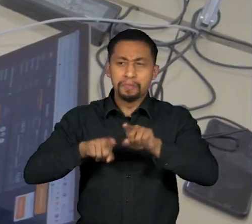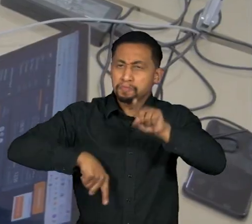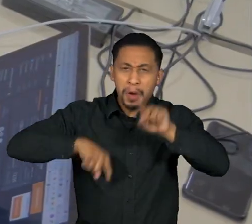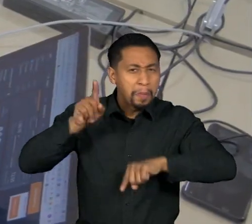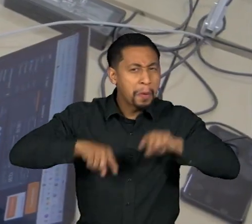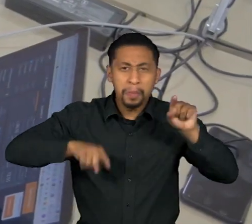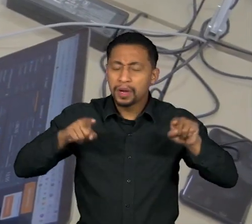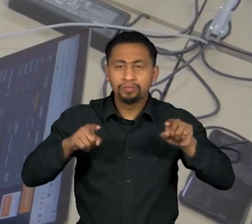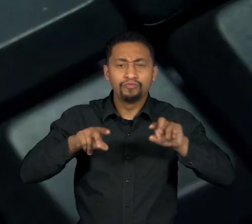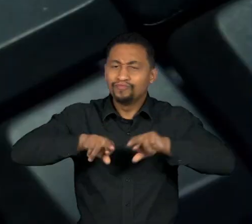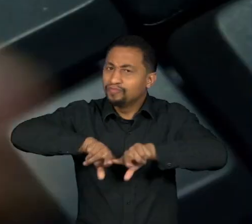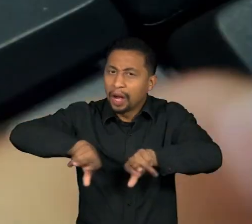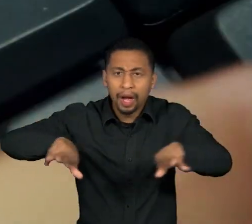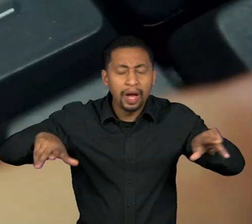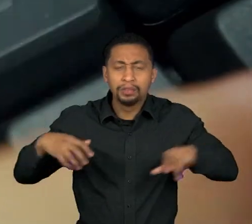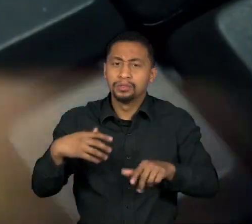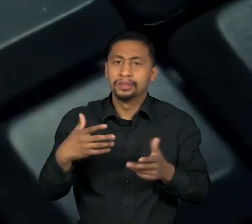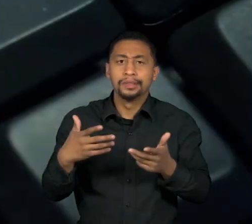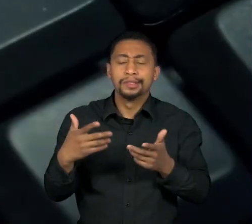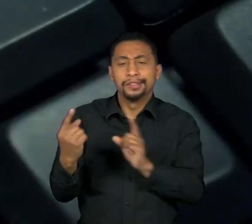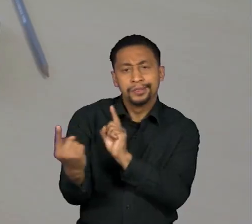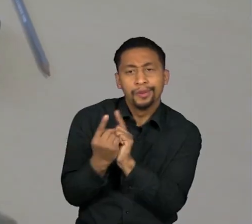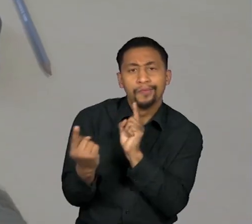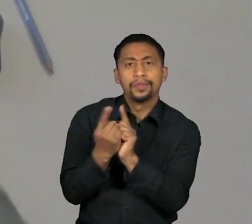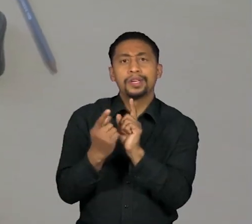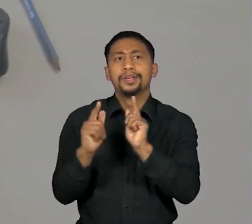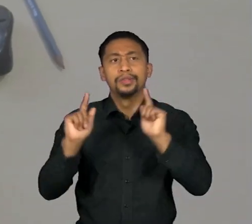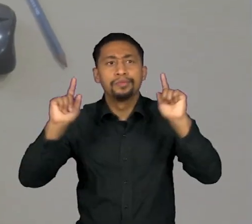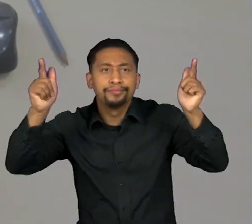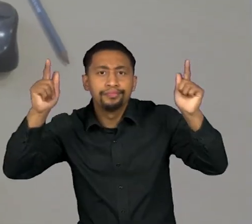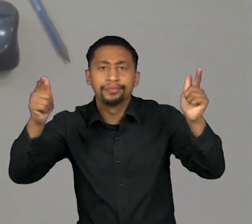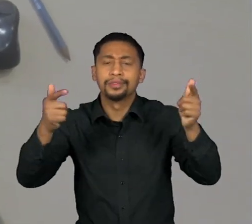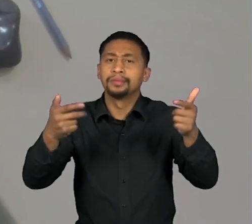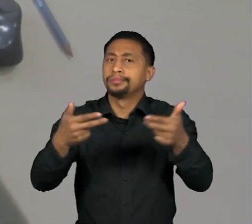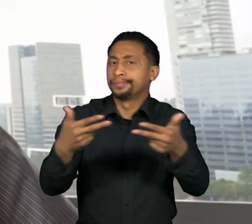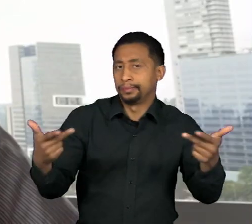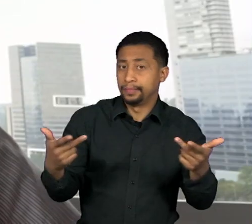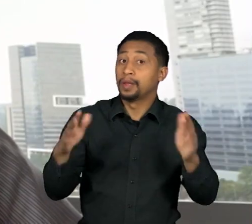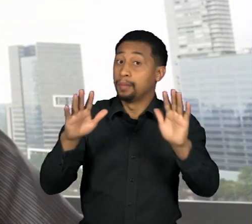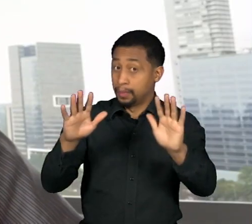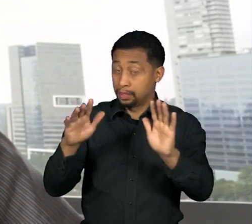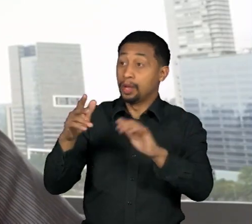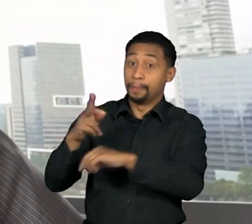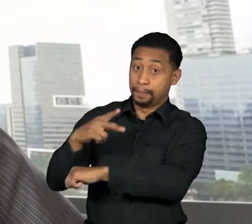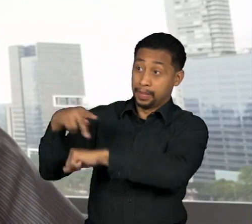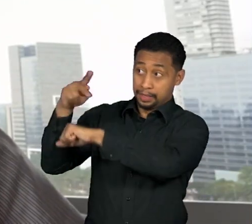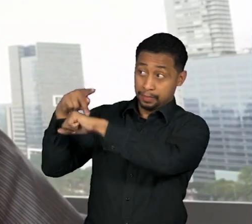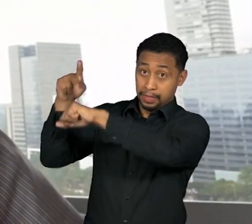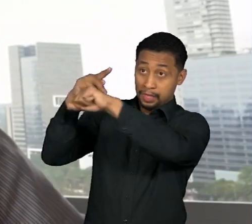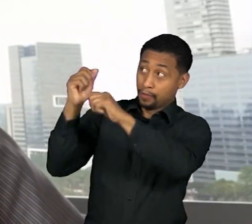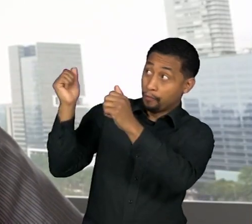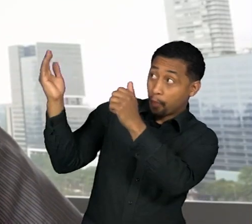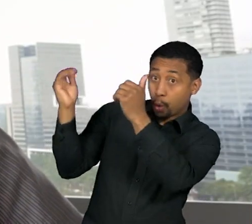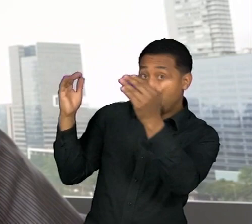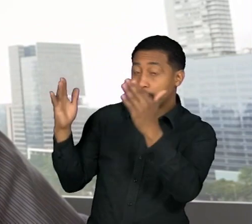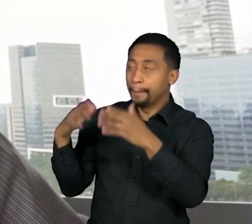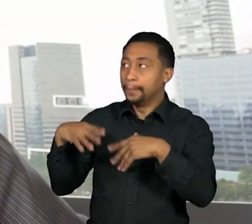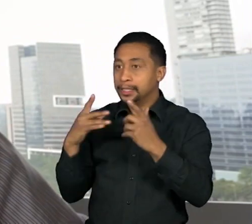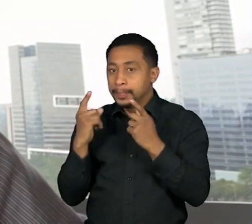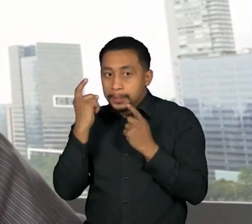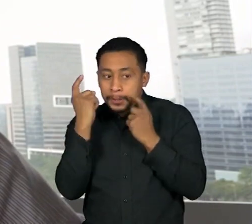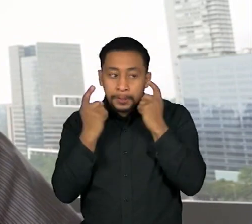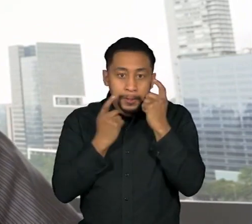entretenimentos e serviços, por exemplo. A população global, de maneira geral, na média dos 31 países, se declara muito mais nervosa do